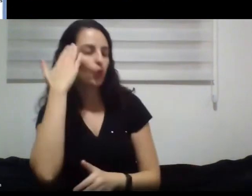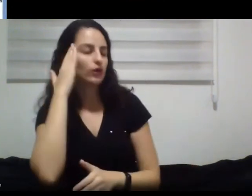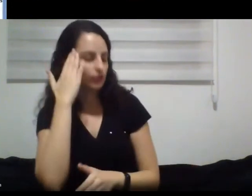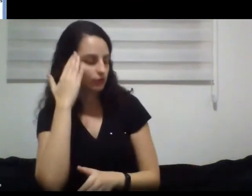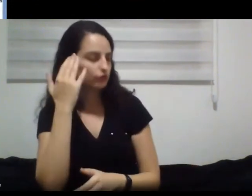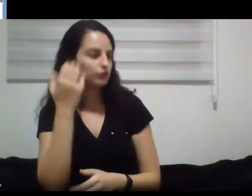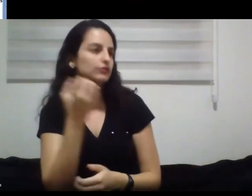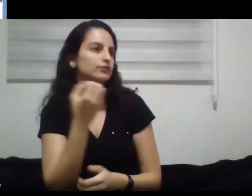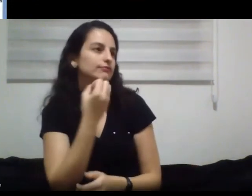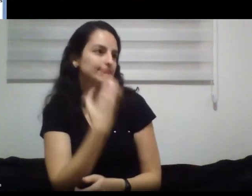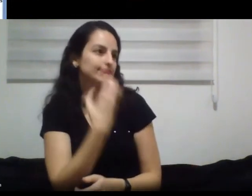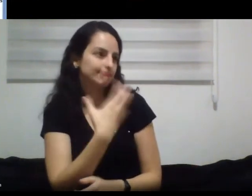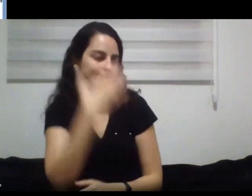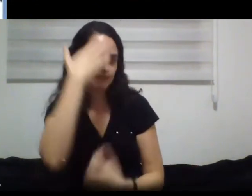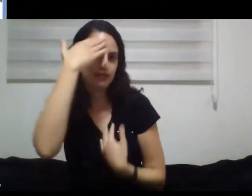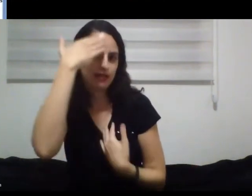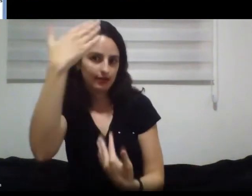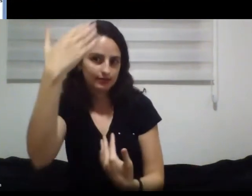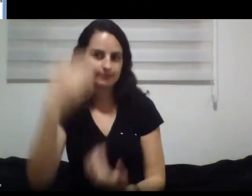atividades, né,